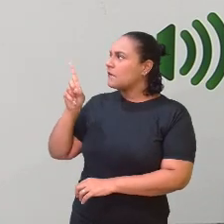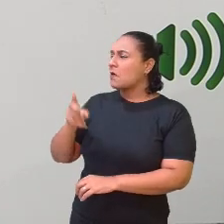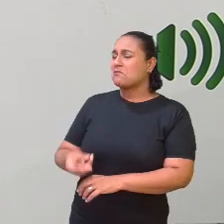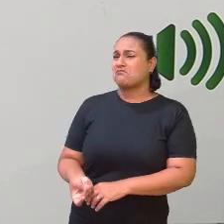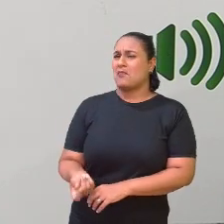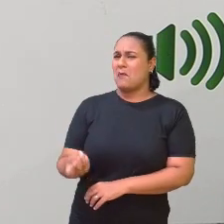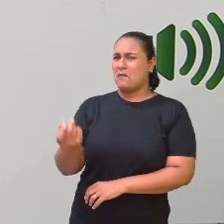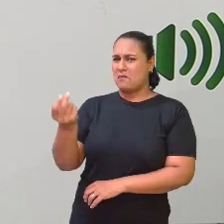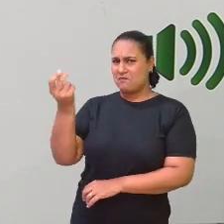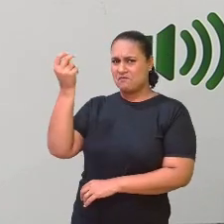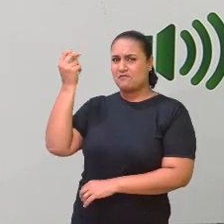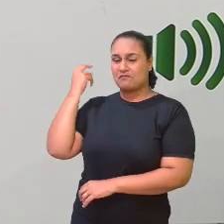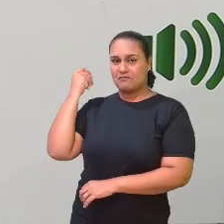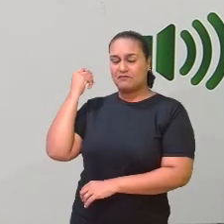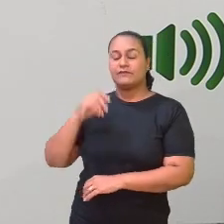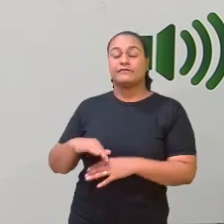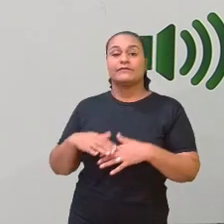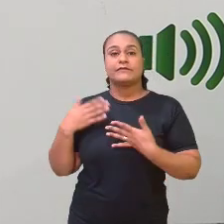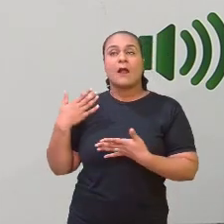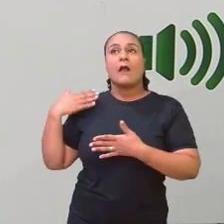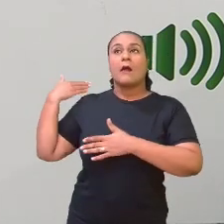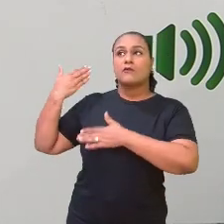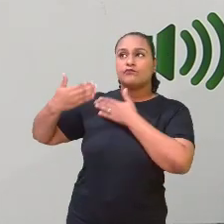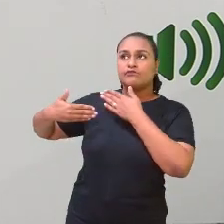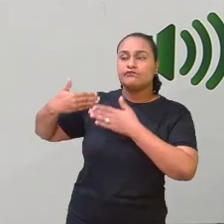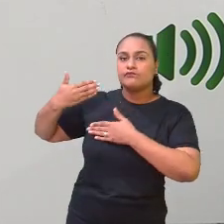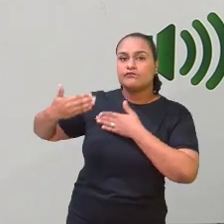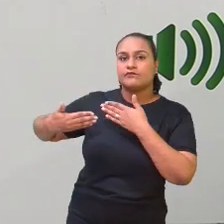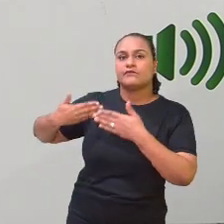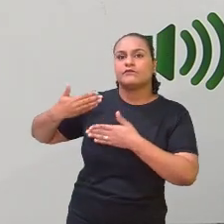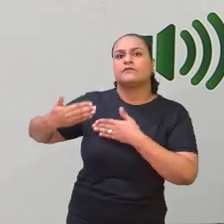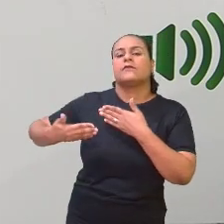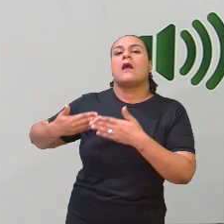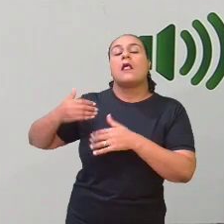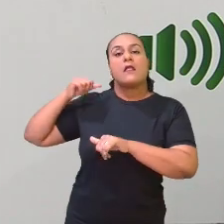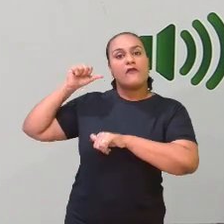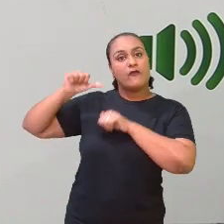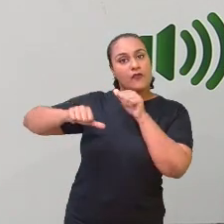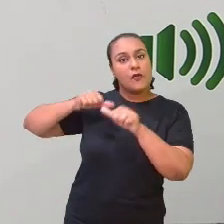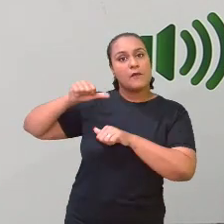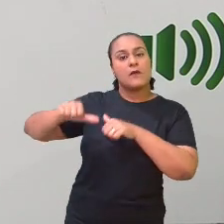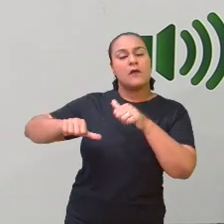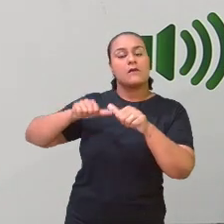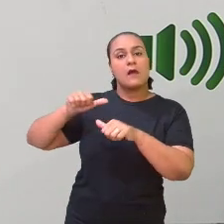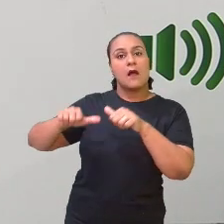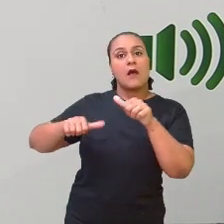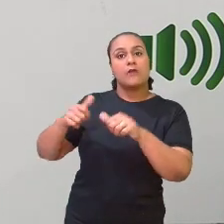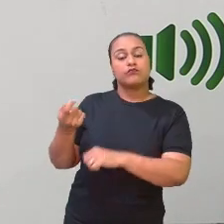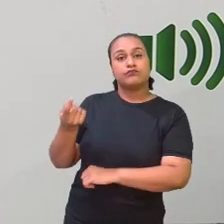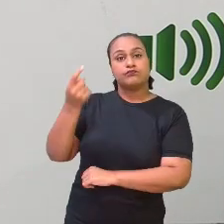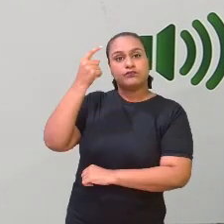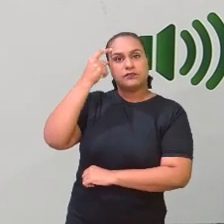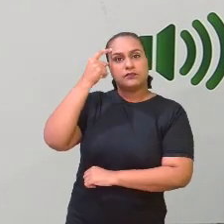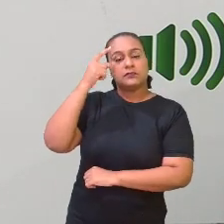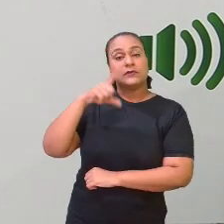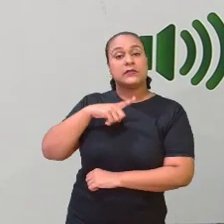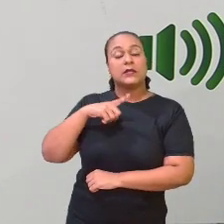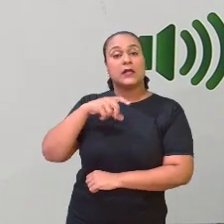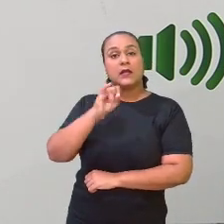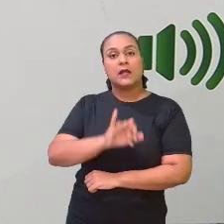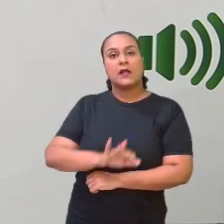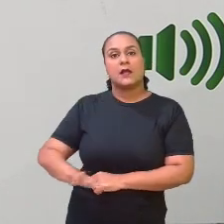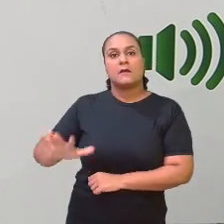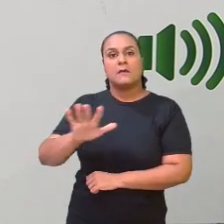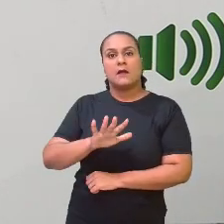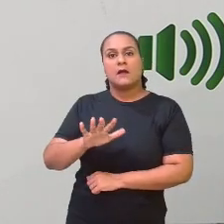muito distante. E com o tempo, claro, foi mudando o pensamento, né? Nós temos aí uma imagem